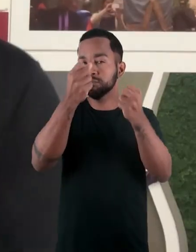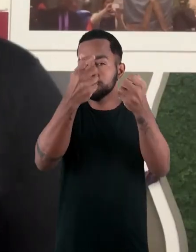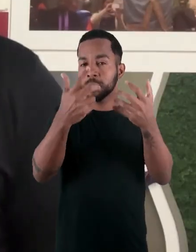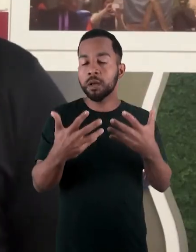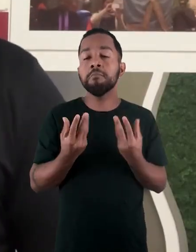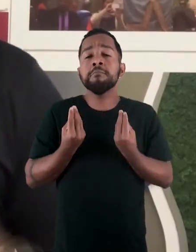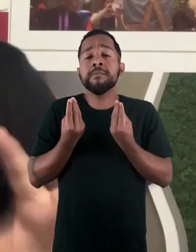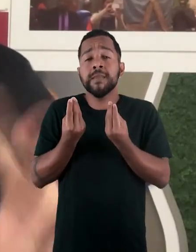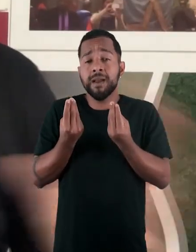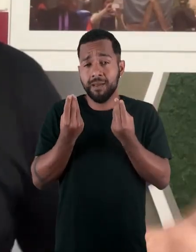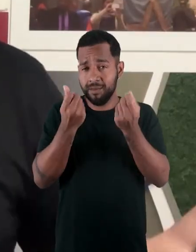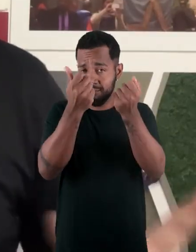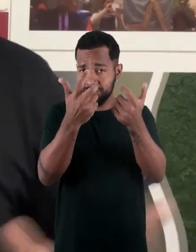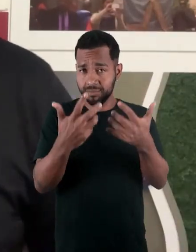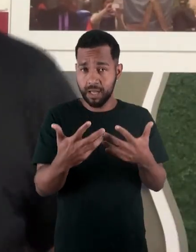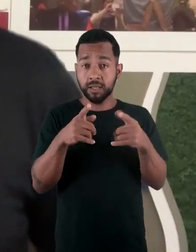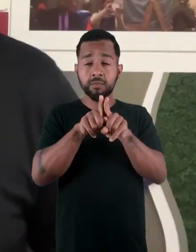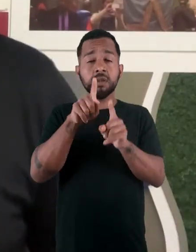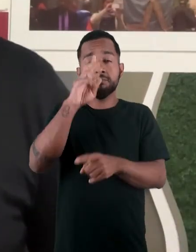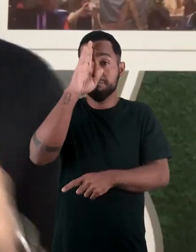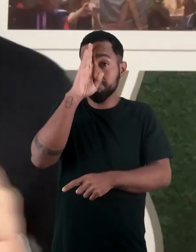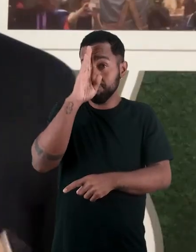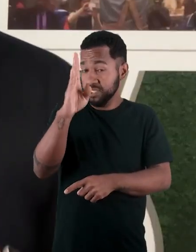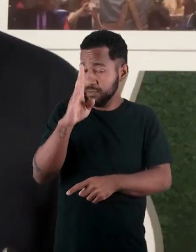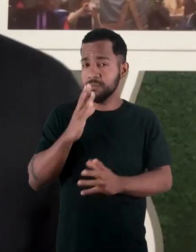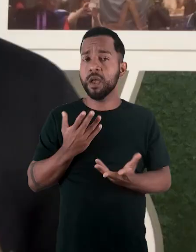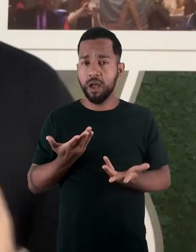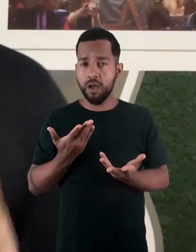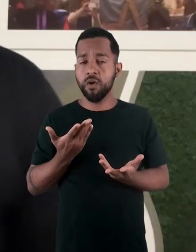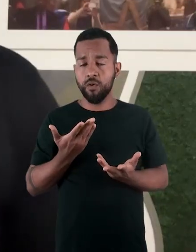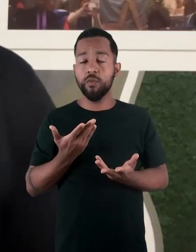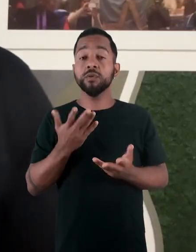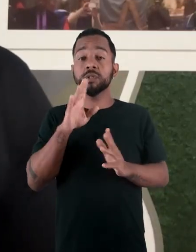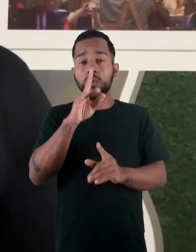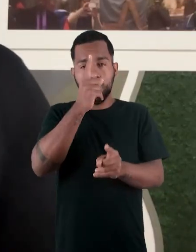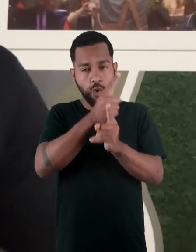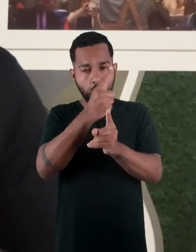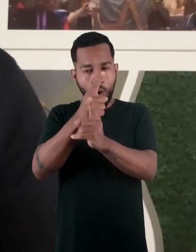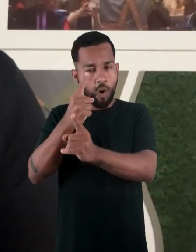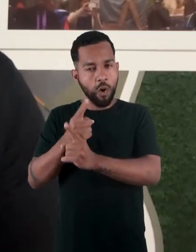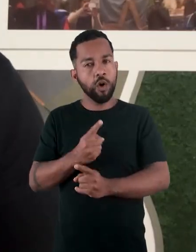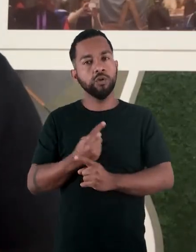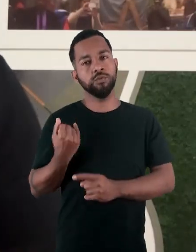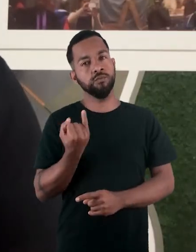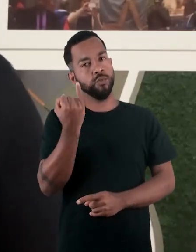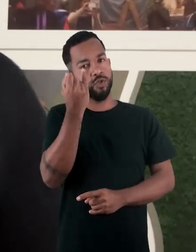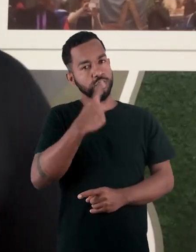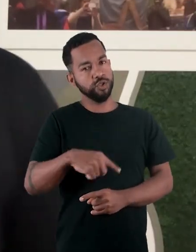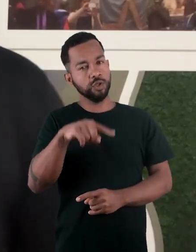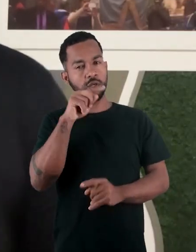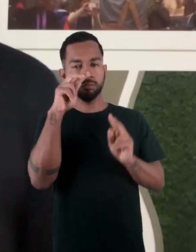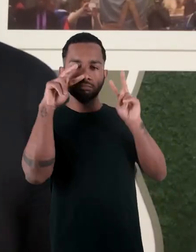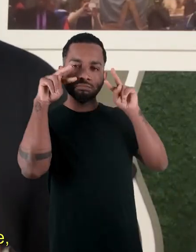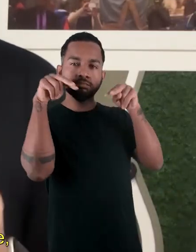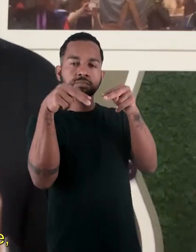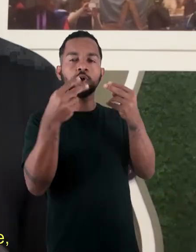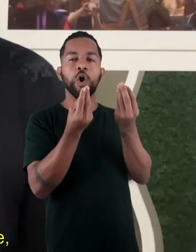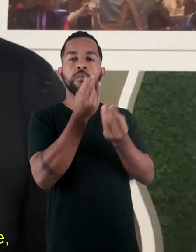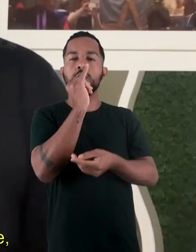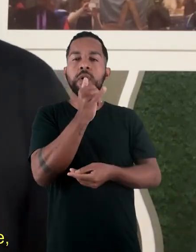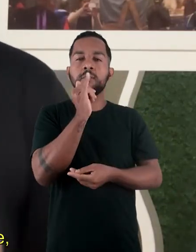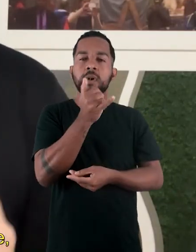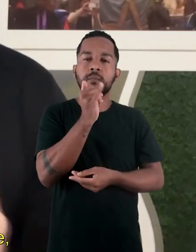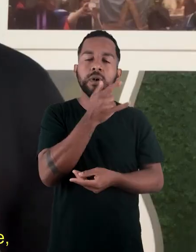que estamos falando, que são os principais pilares da comunicação. É muito importante que nesses nossos encontros você comece a olhar para a contação de história, comece